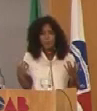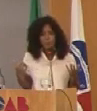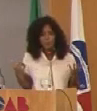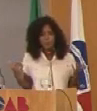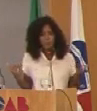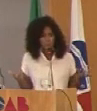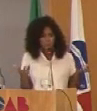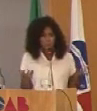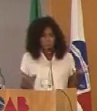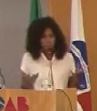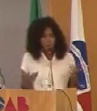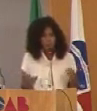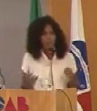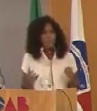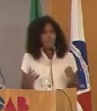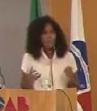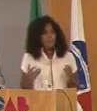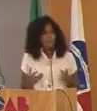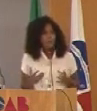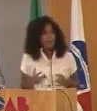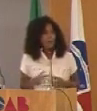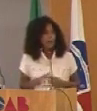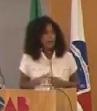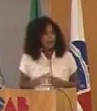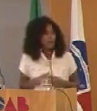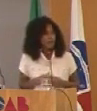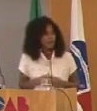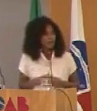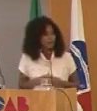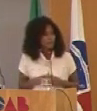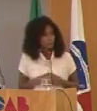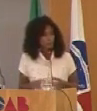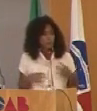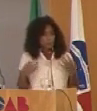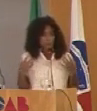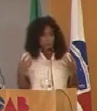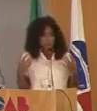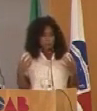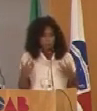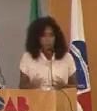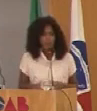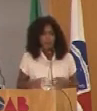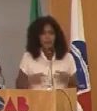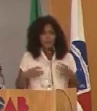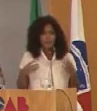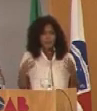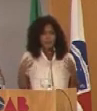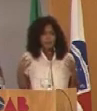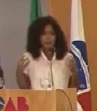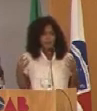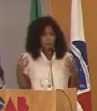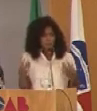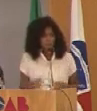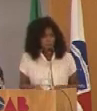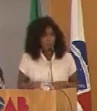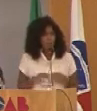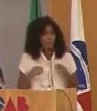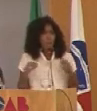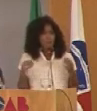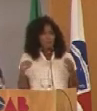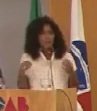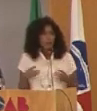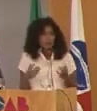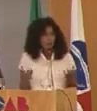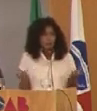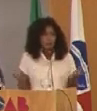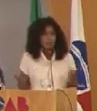é um poema para todos nós, lembrar as pessoas que foram torturadas, aos